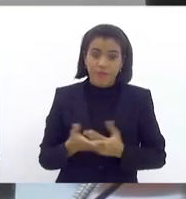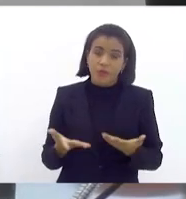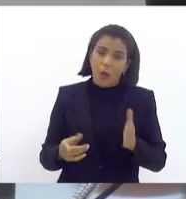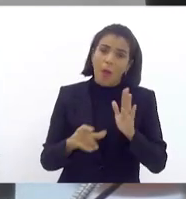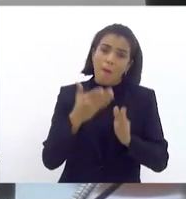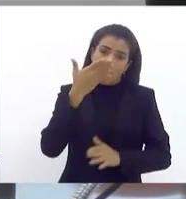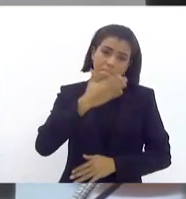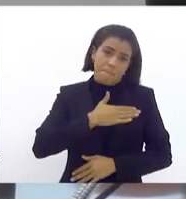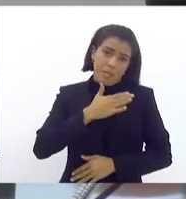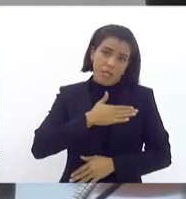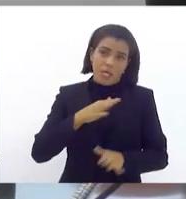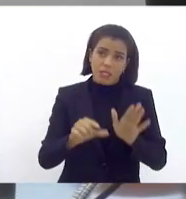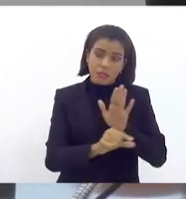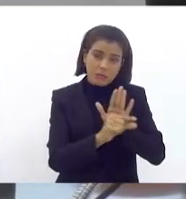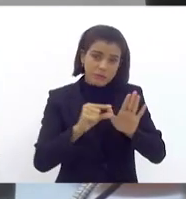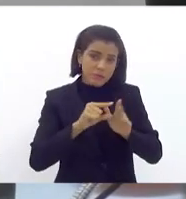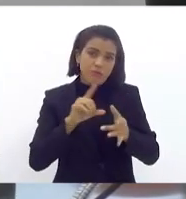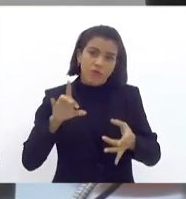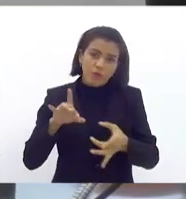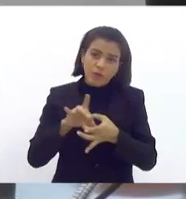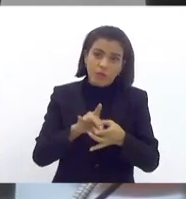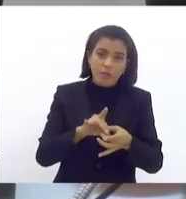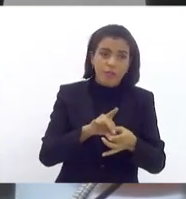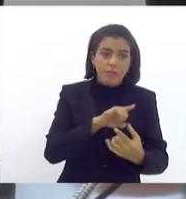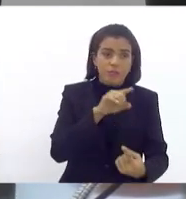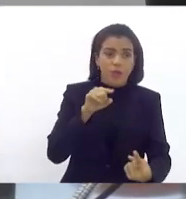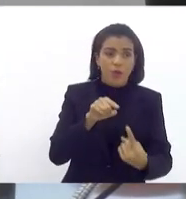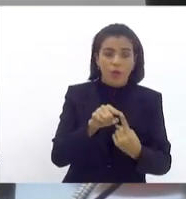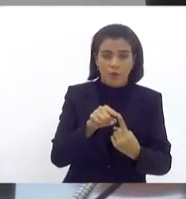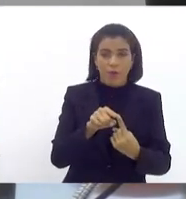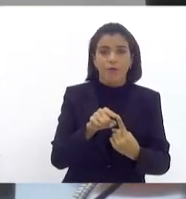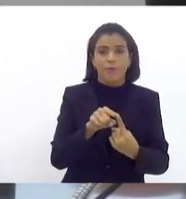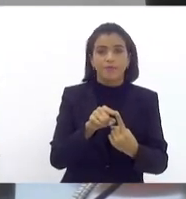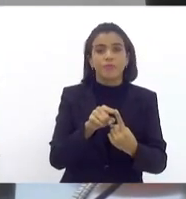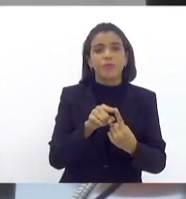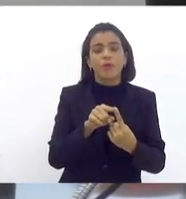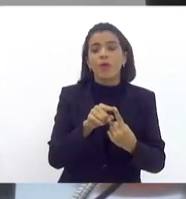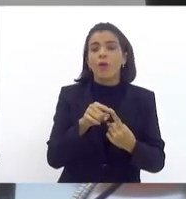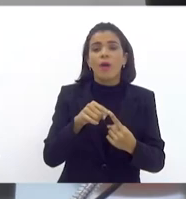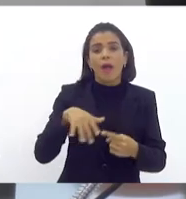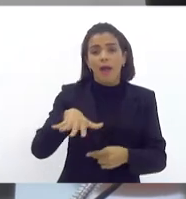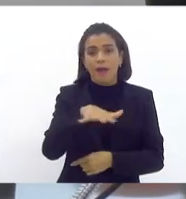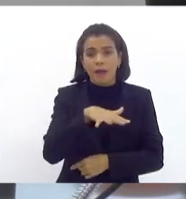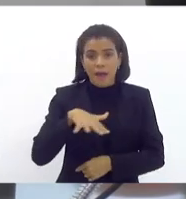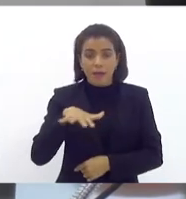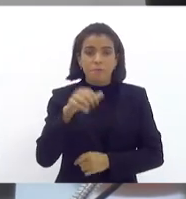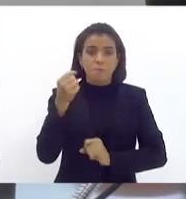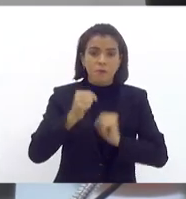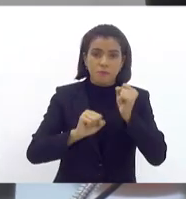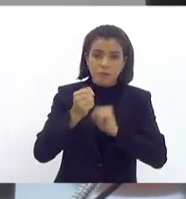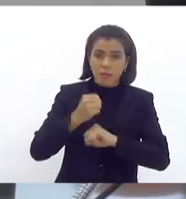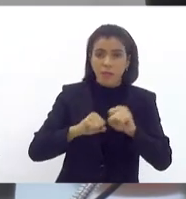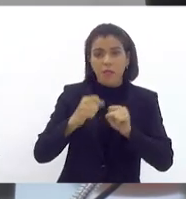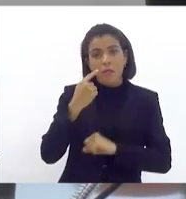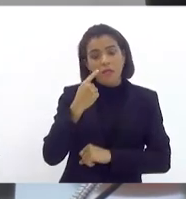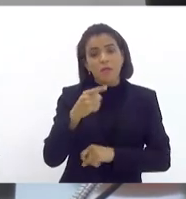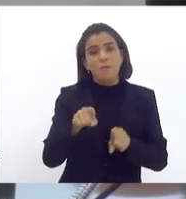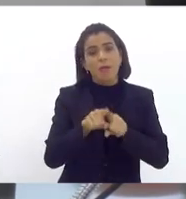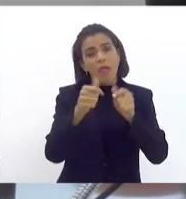senhor presidente, foi nesse sentido, ouvindo o segmento produtivo e avaliando a normatização